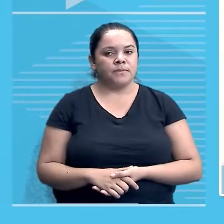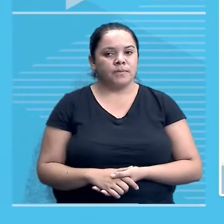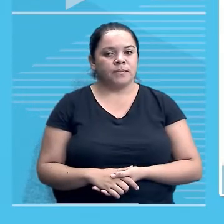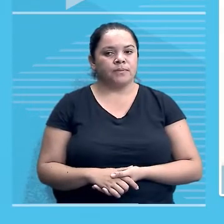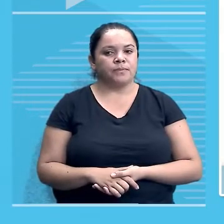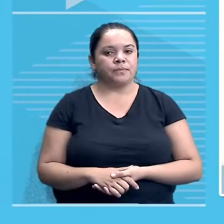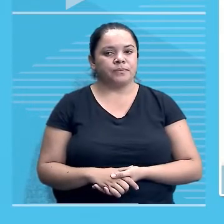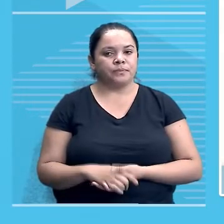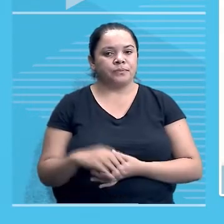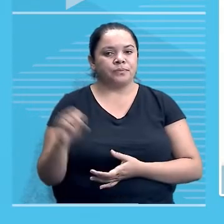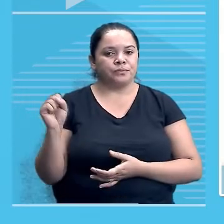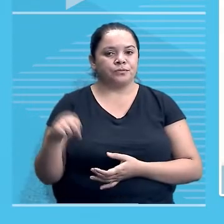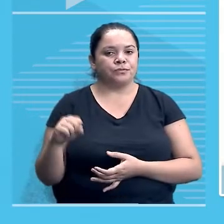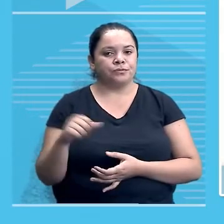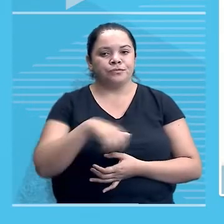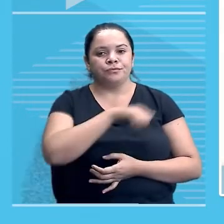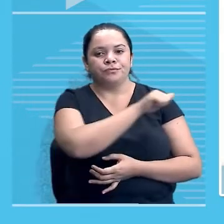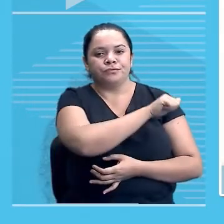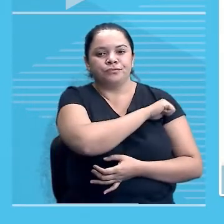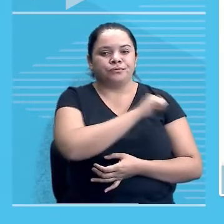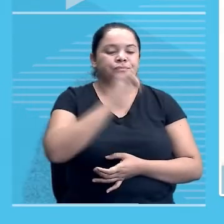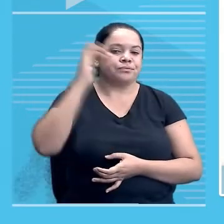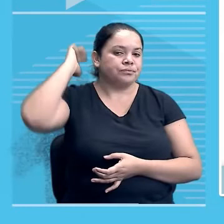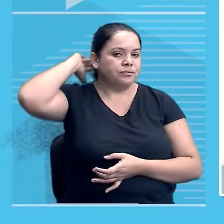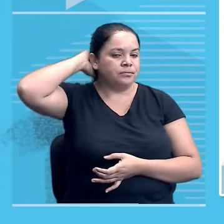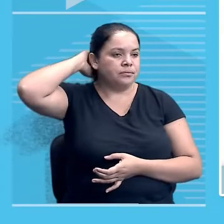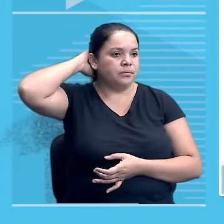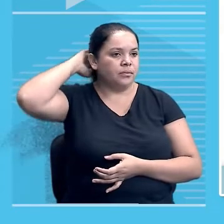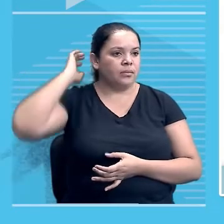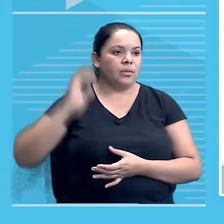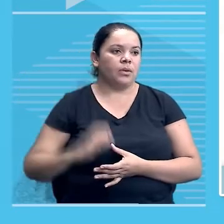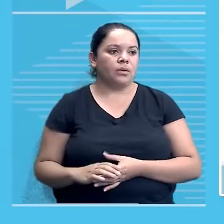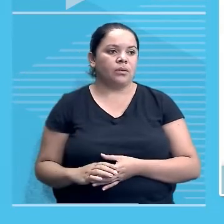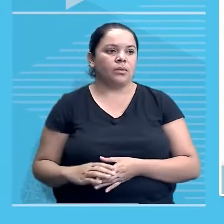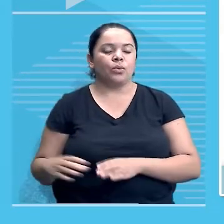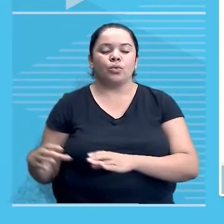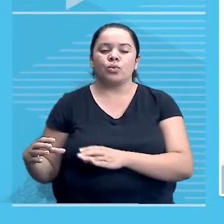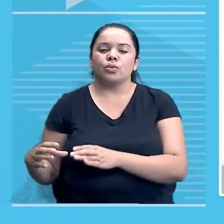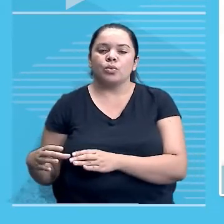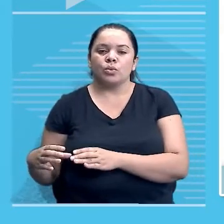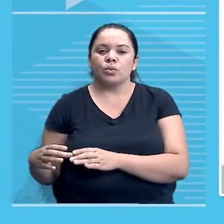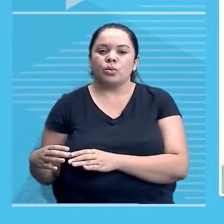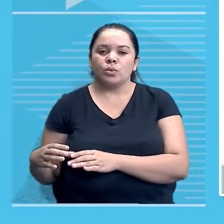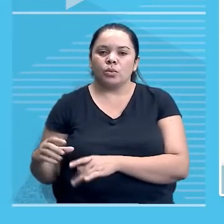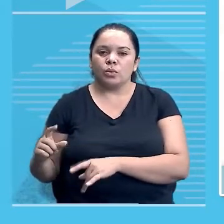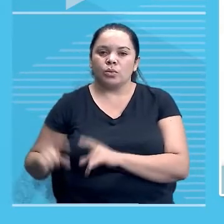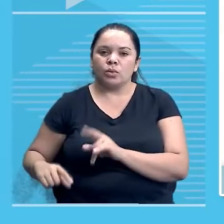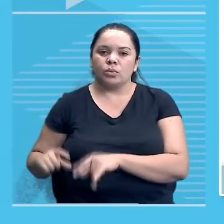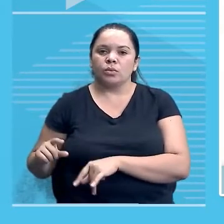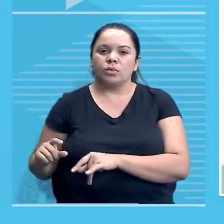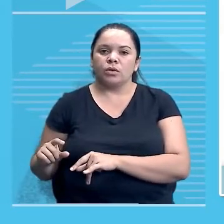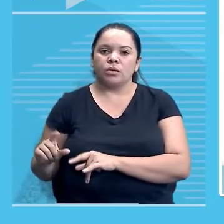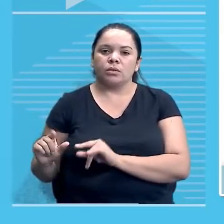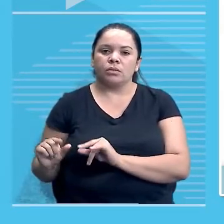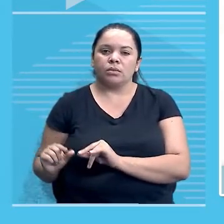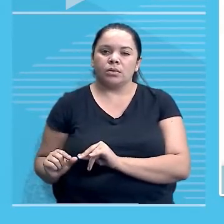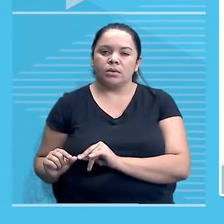Exatamente, Gabriel. Então, aquele corpo de menor dimensão, facilmente ele